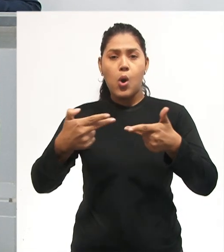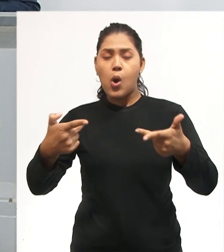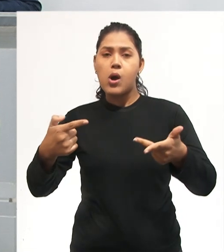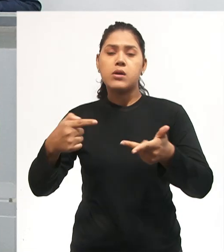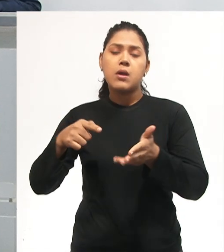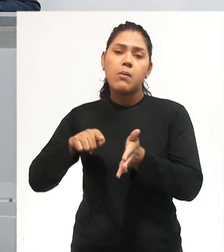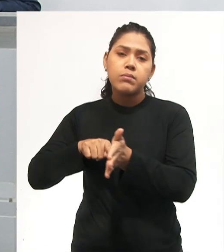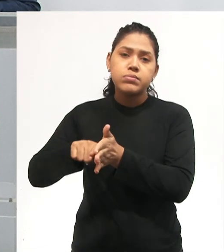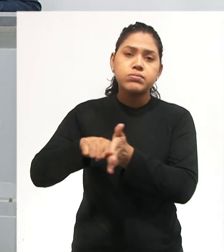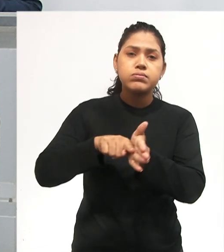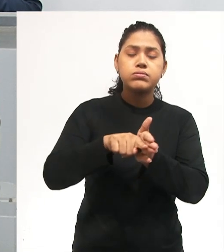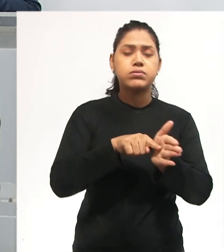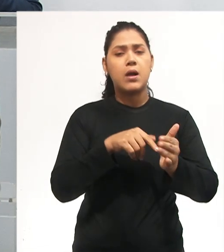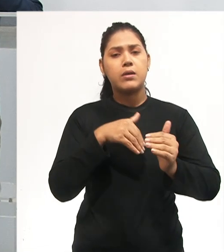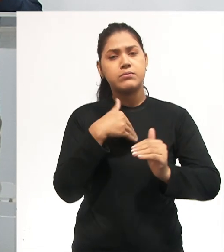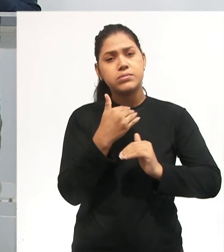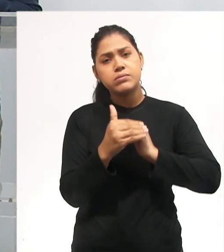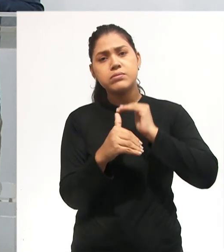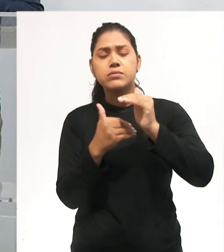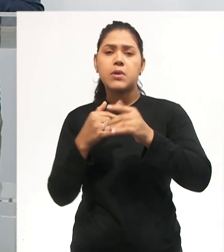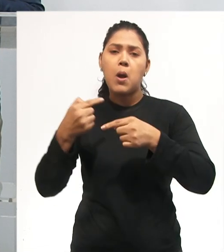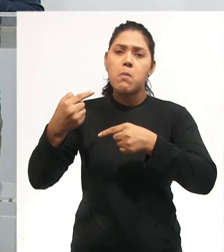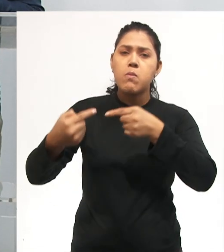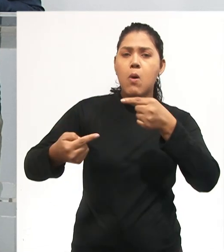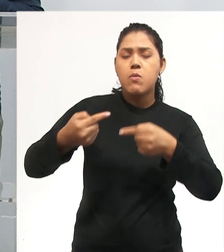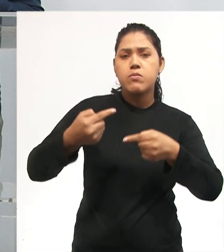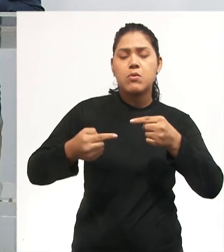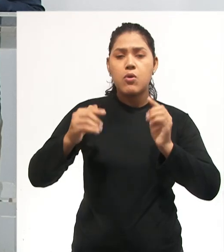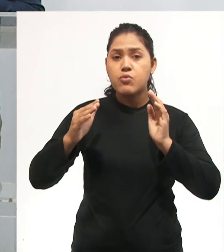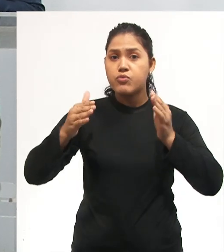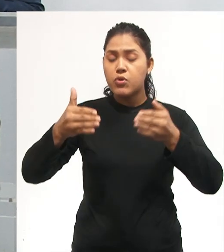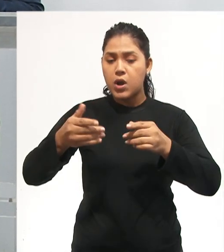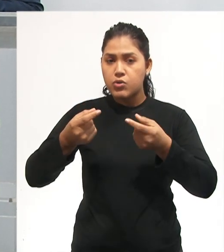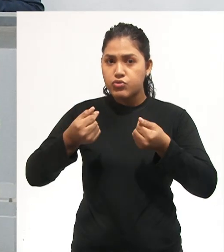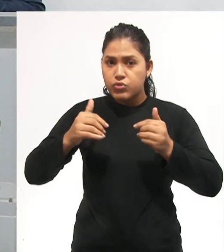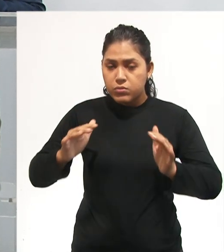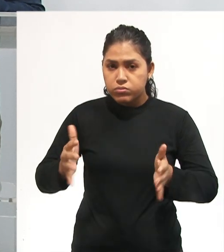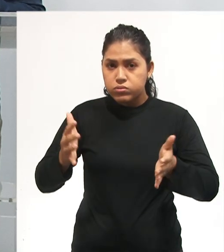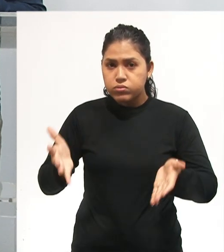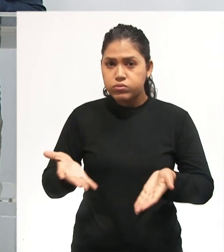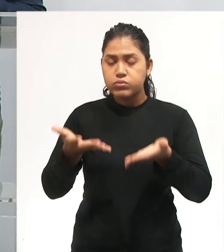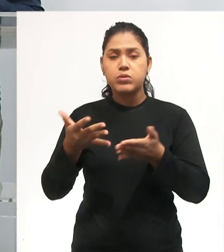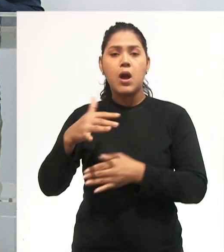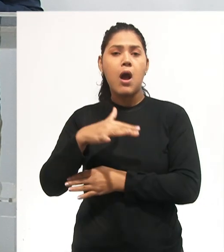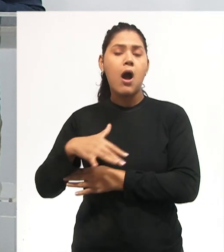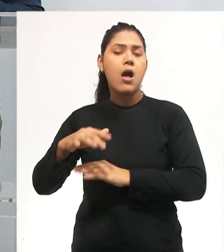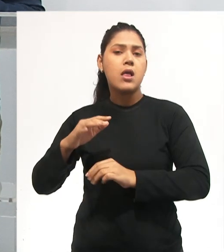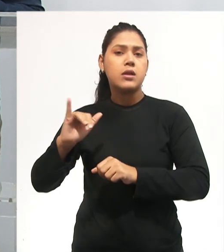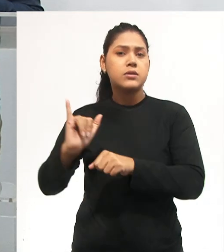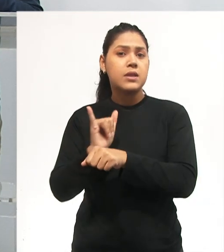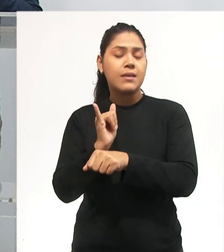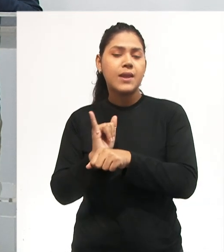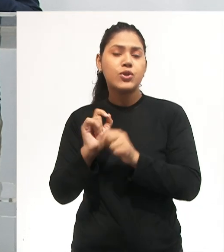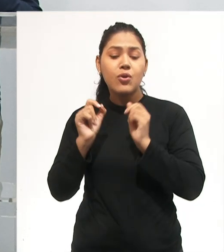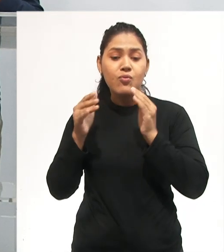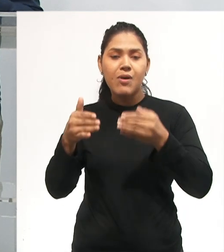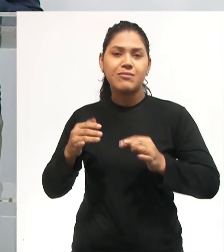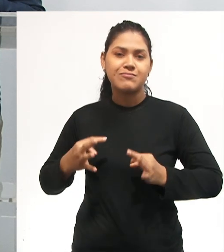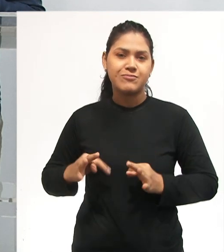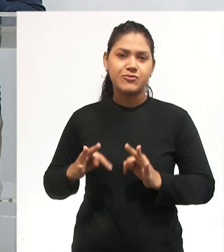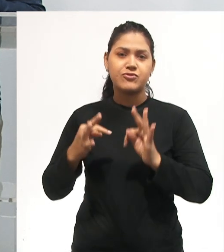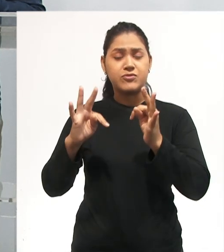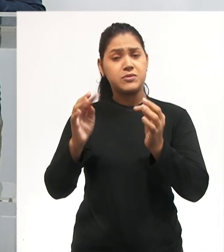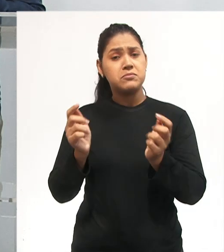pesquisa e o desenvolvimento, né? As políticas voltadas para o fomento de áreas estratégicas e tecnológicas, né? Para poder